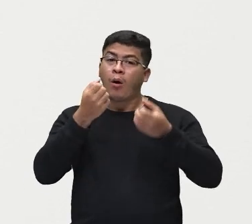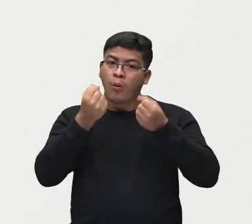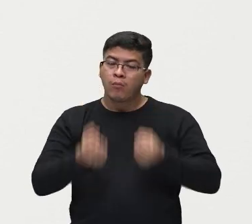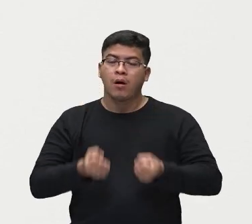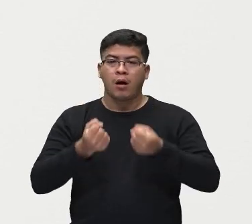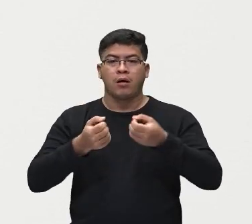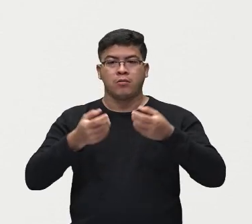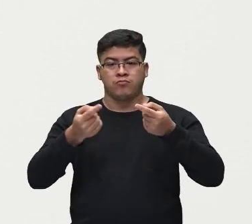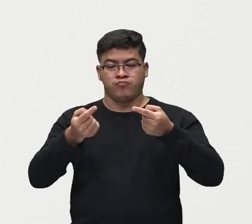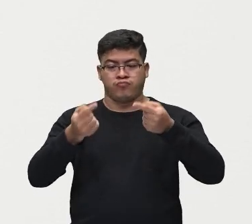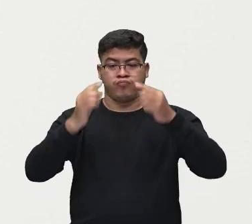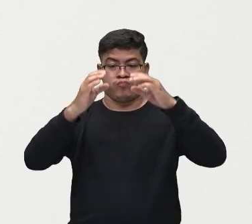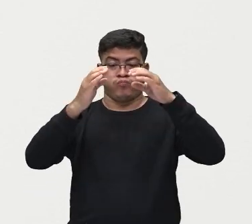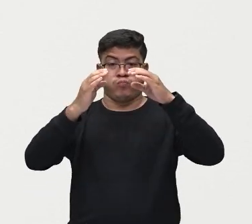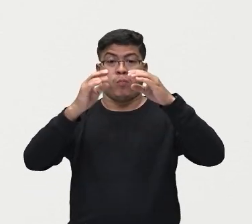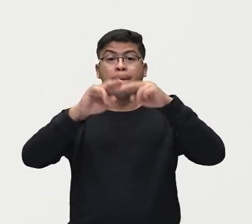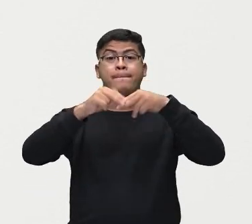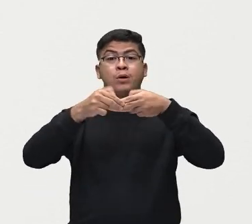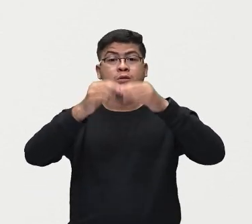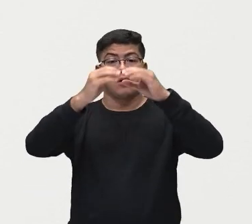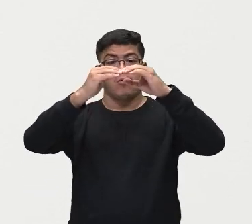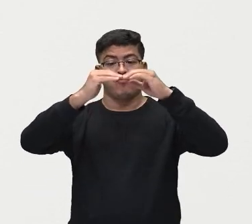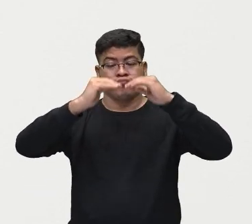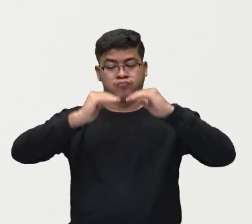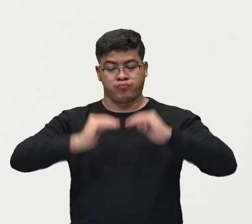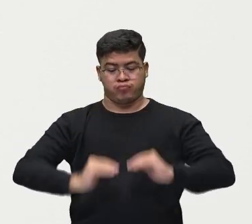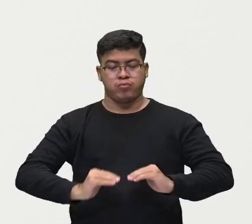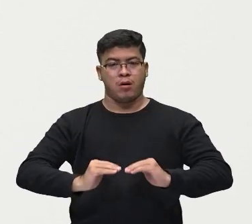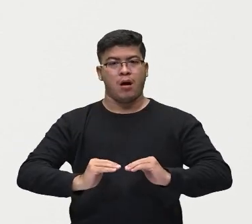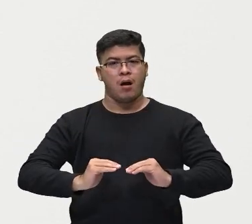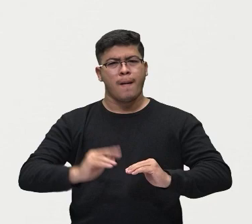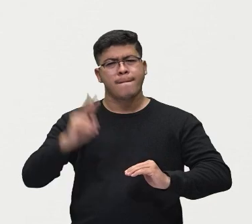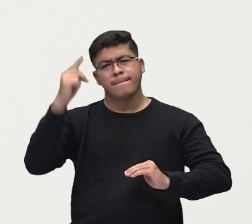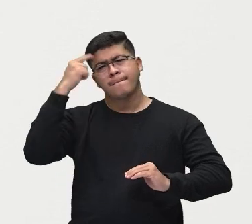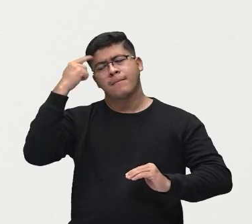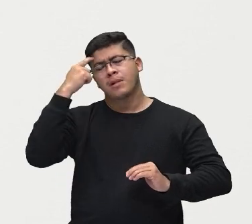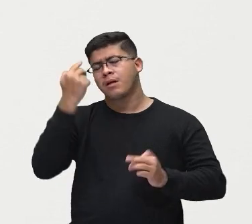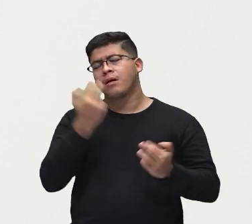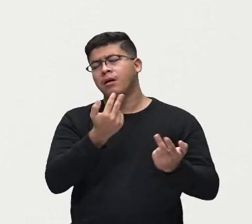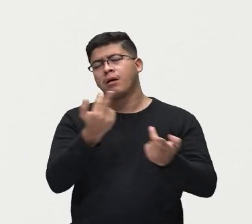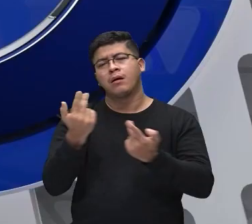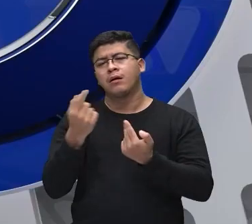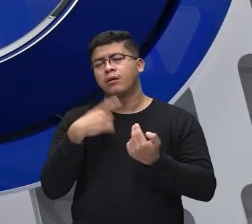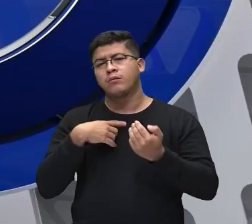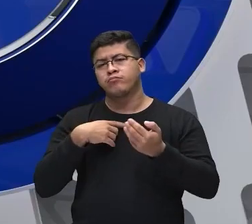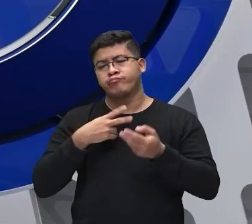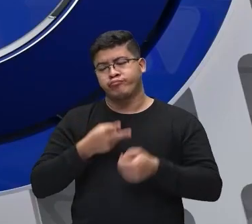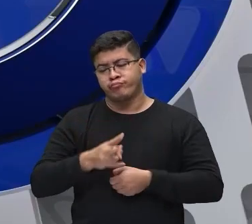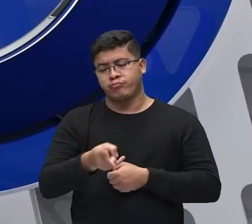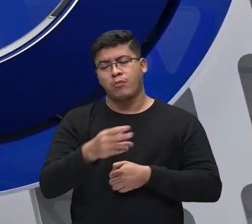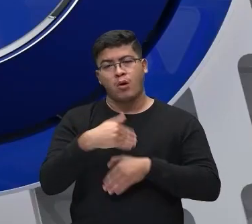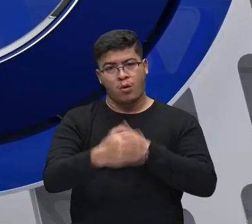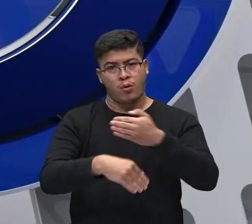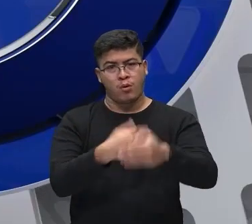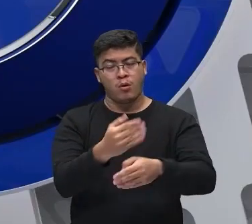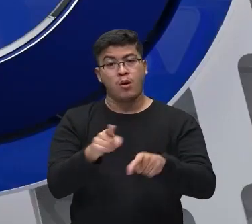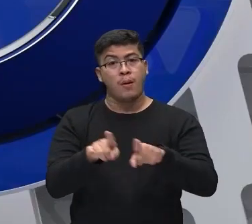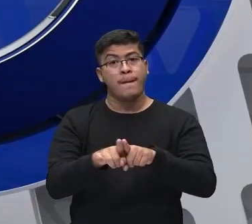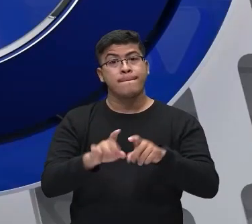na parte superior. Nesse mesmo pensamento, com esse mesmo processo, é pensado